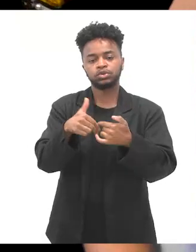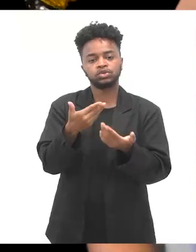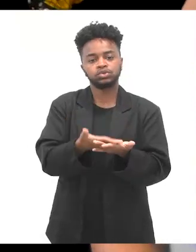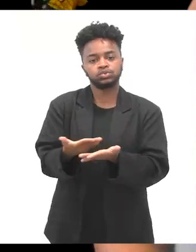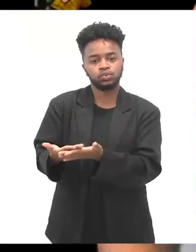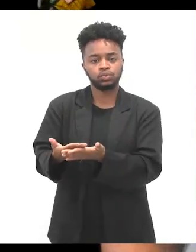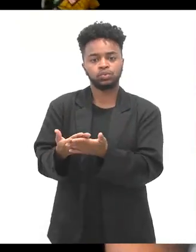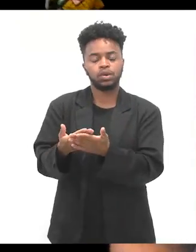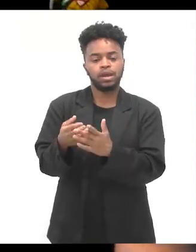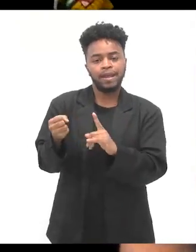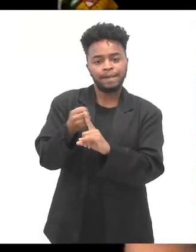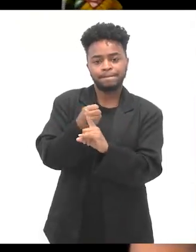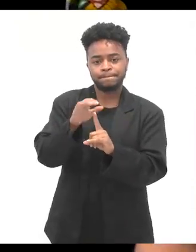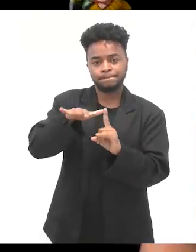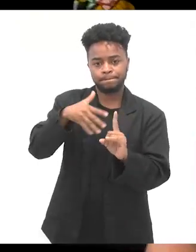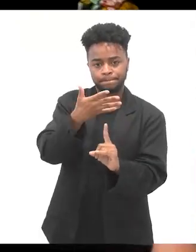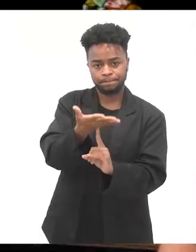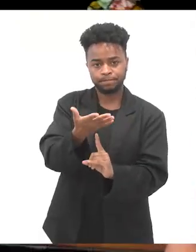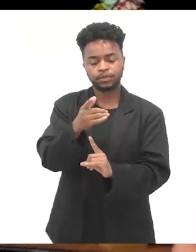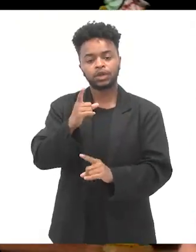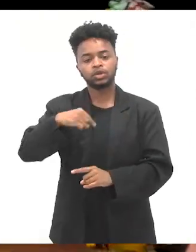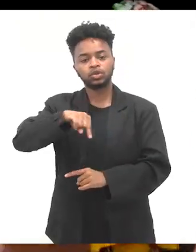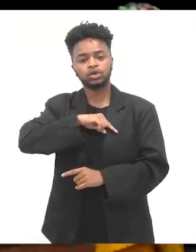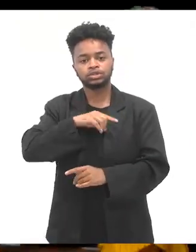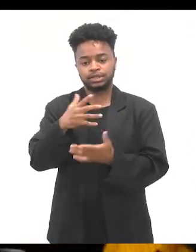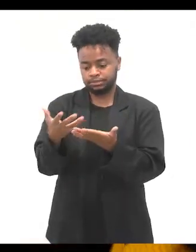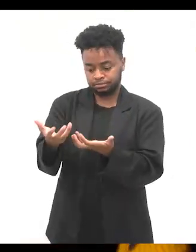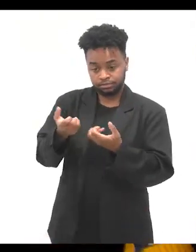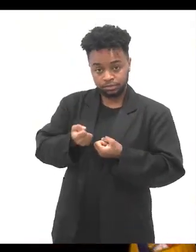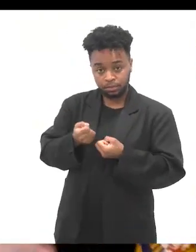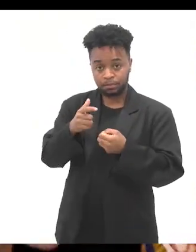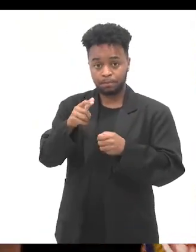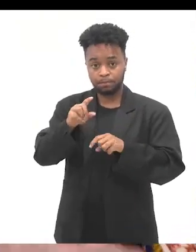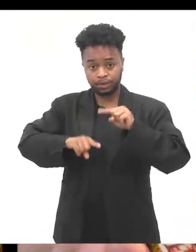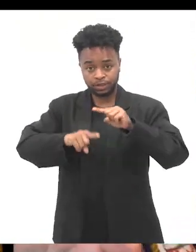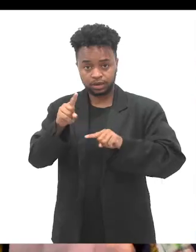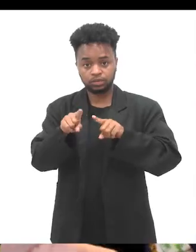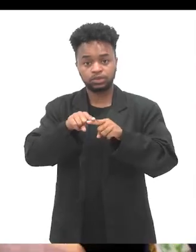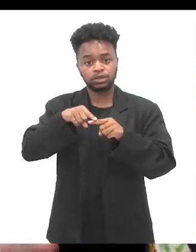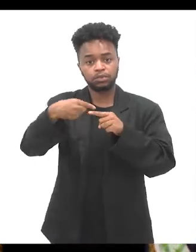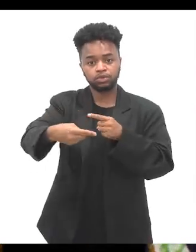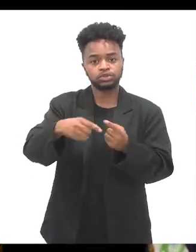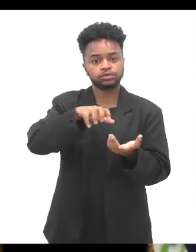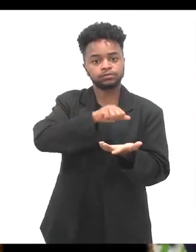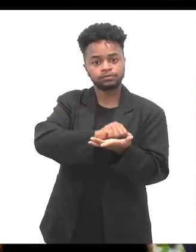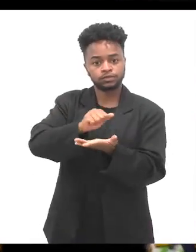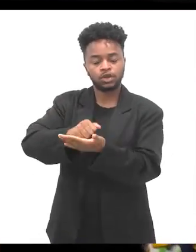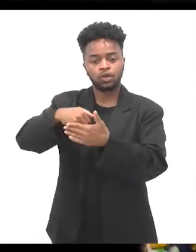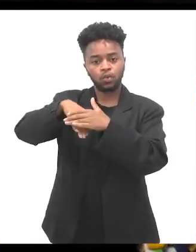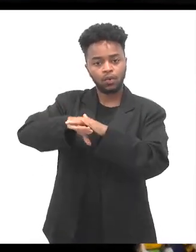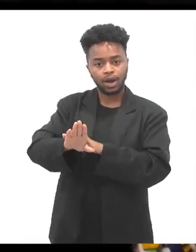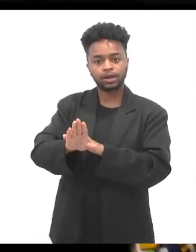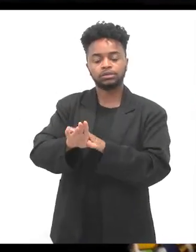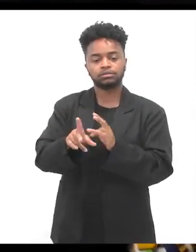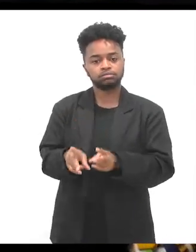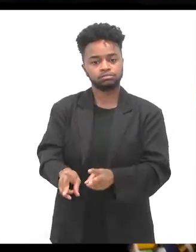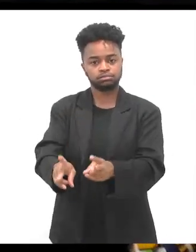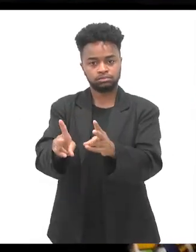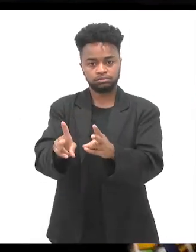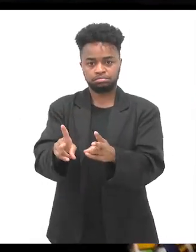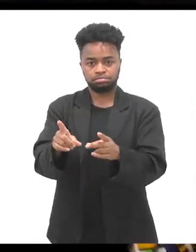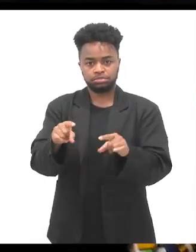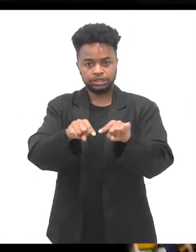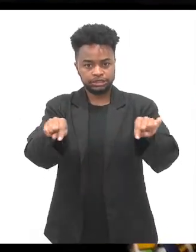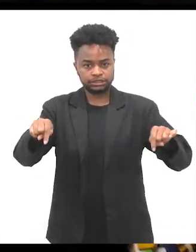impacto ambiental, a gente recebe material e a gente cataloga esse material, preserva esse material que fica armazenado, né,